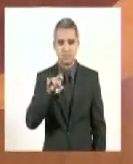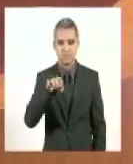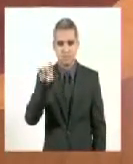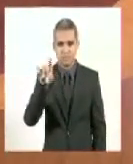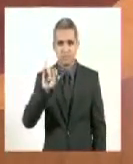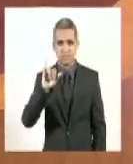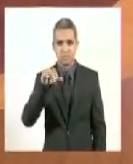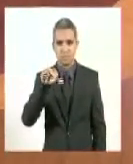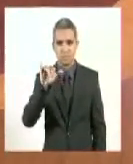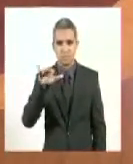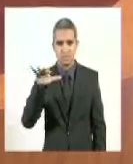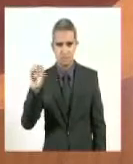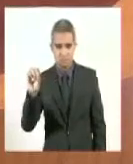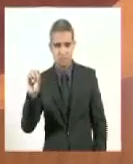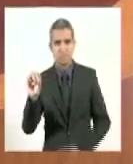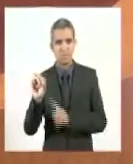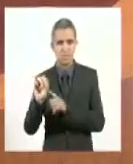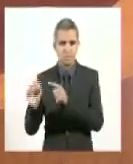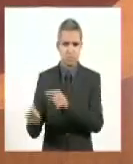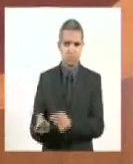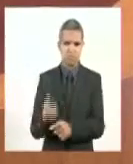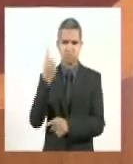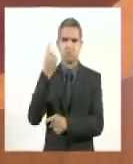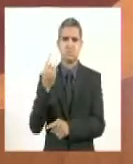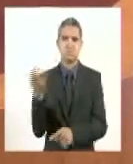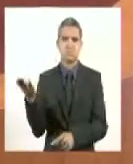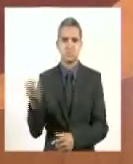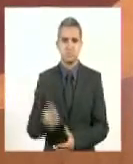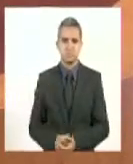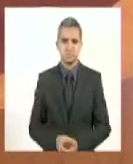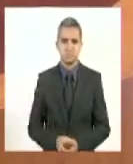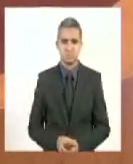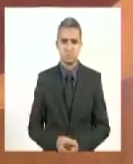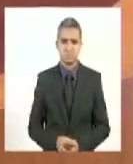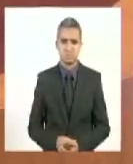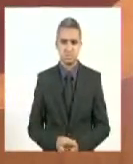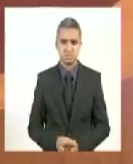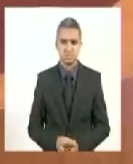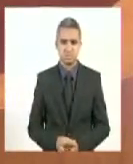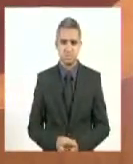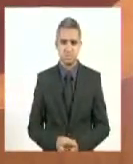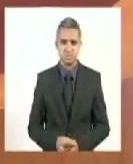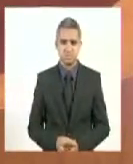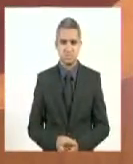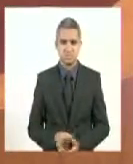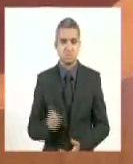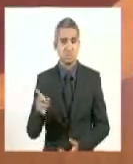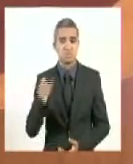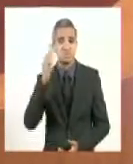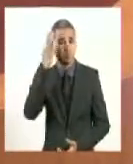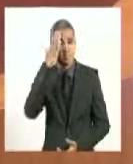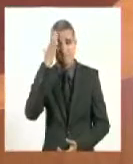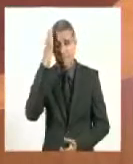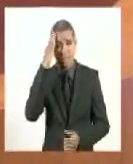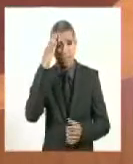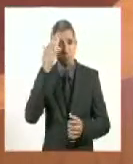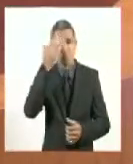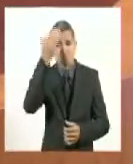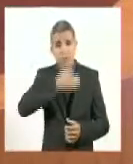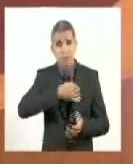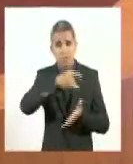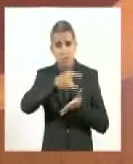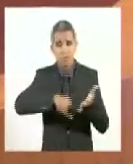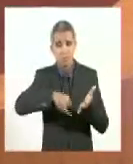tão absurdo, que eles não conseguem nem tentar reunir o mínimo de provas. A foto que